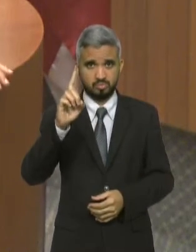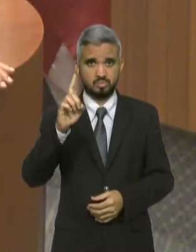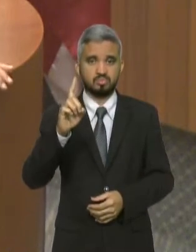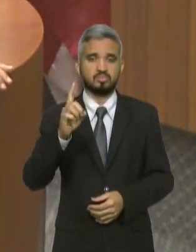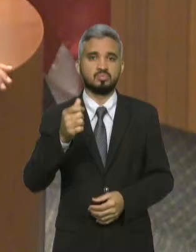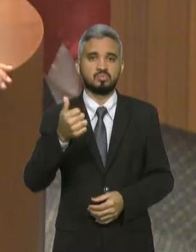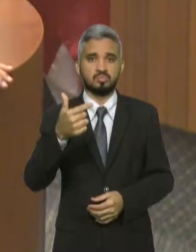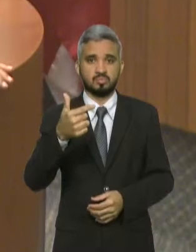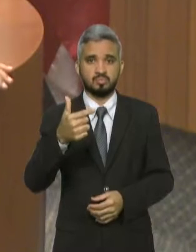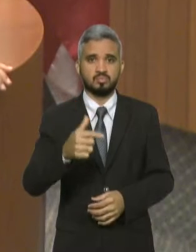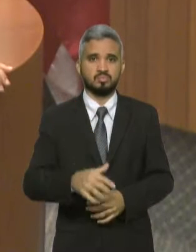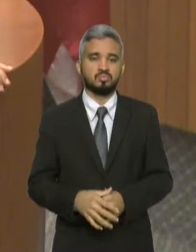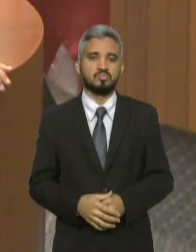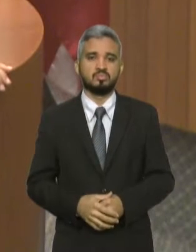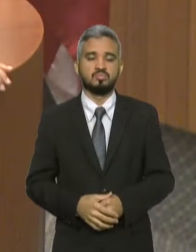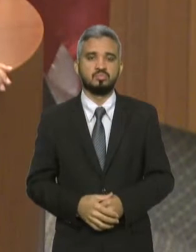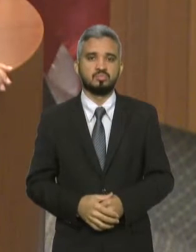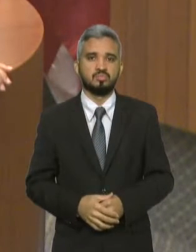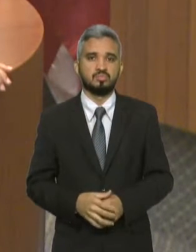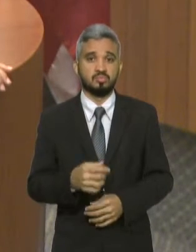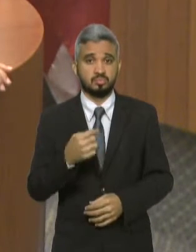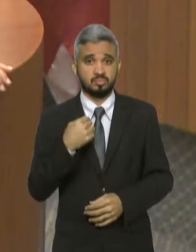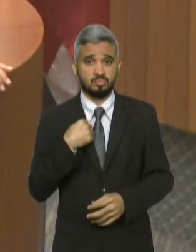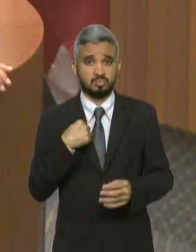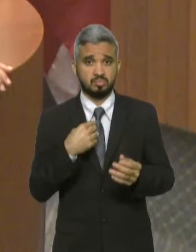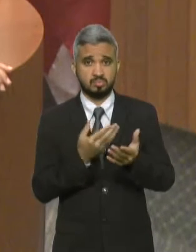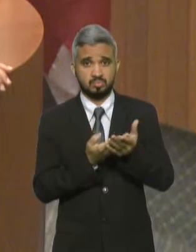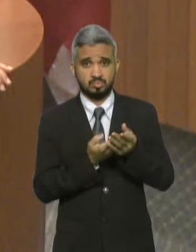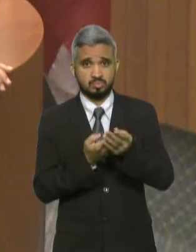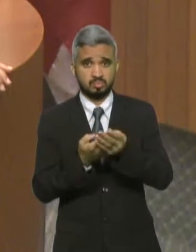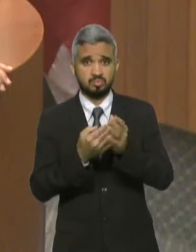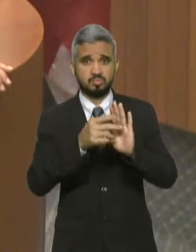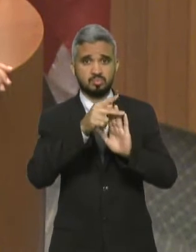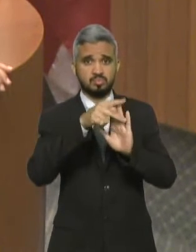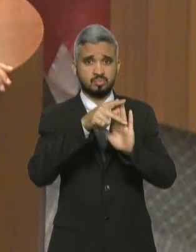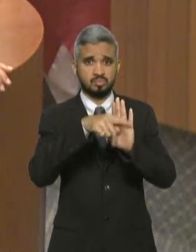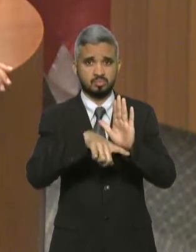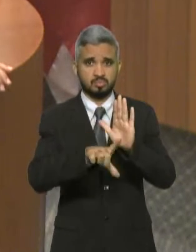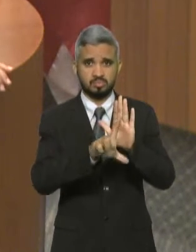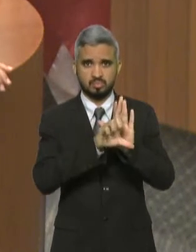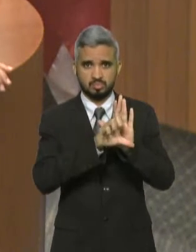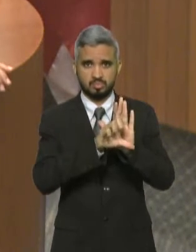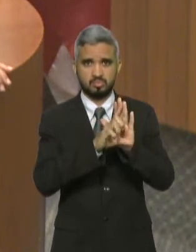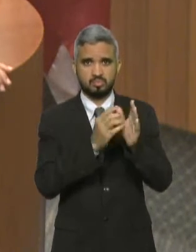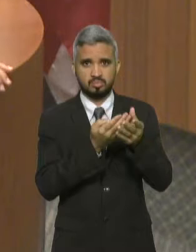um projeto de lei de caráter legislativo